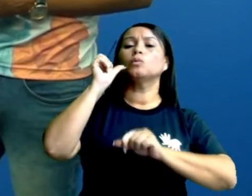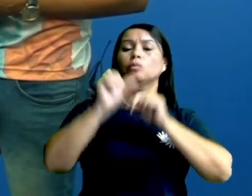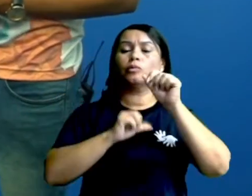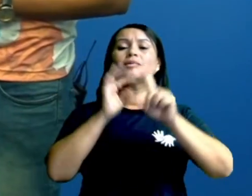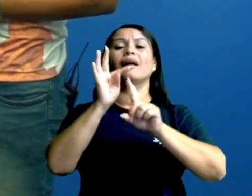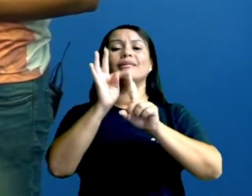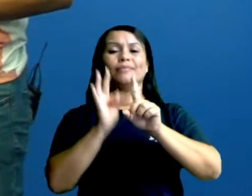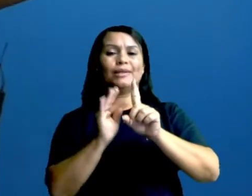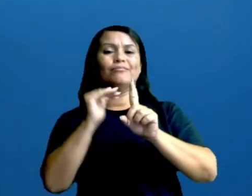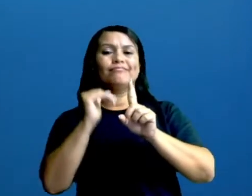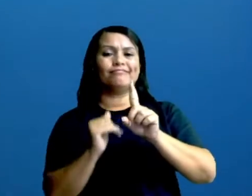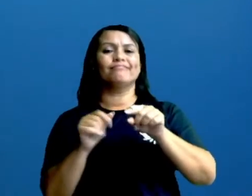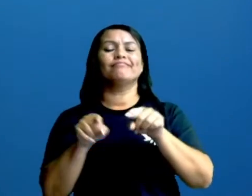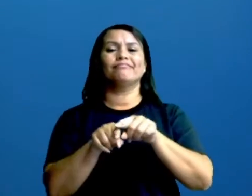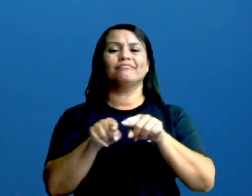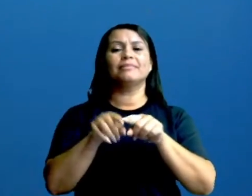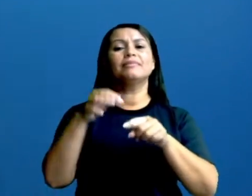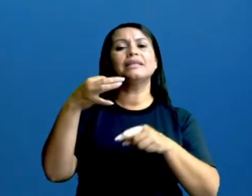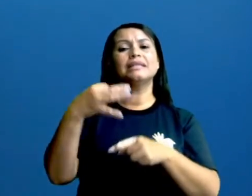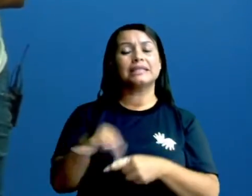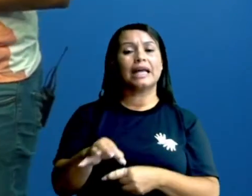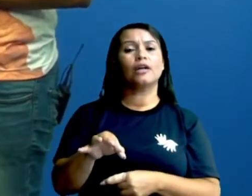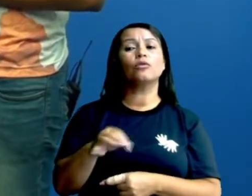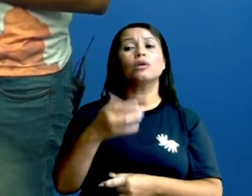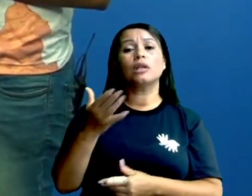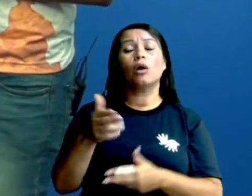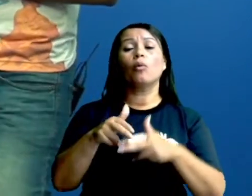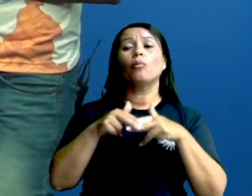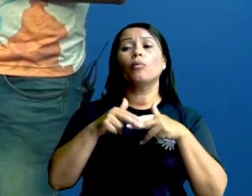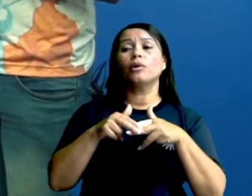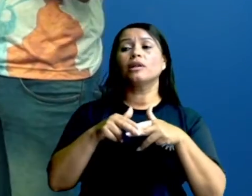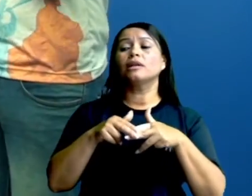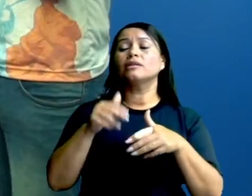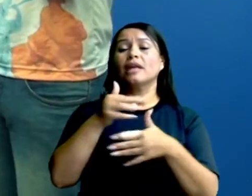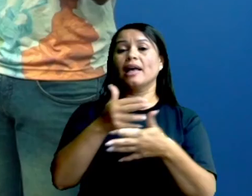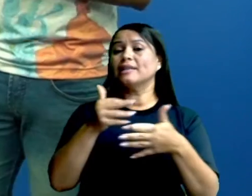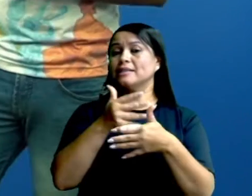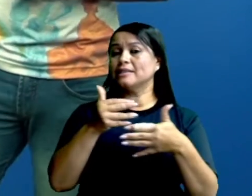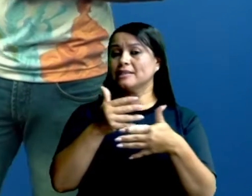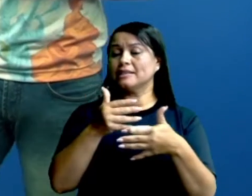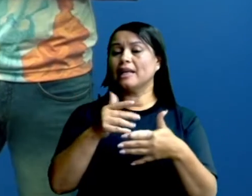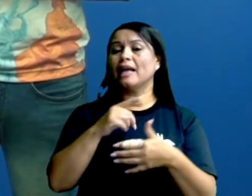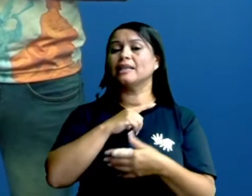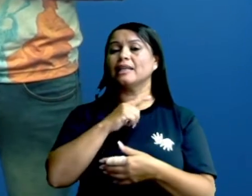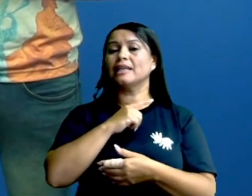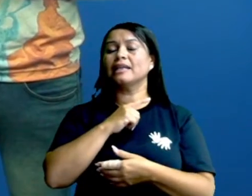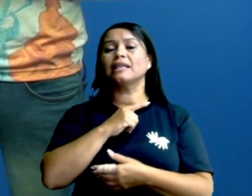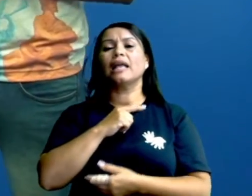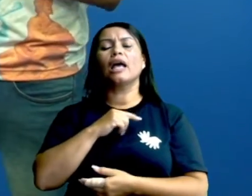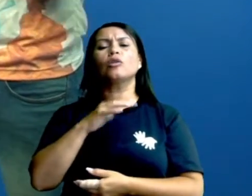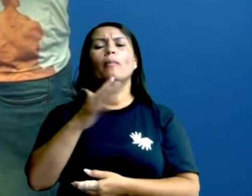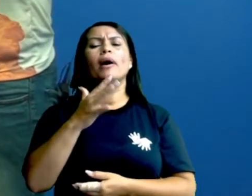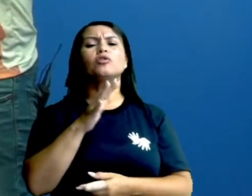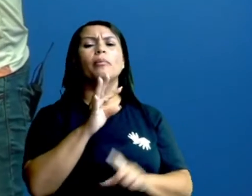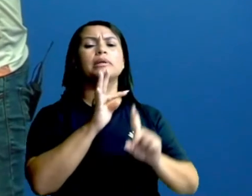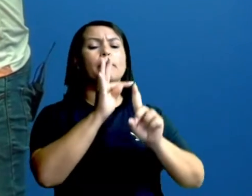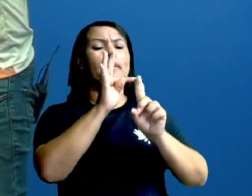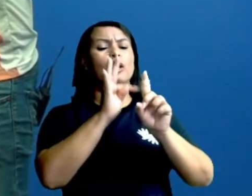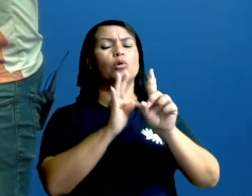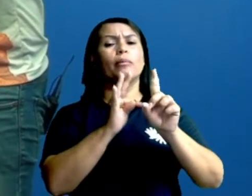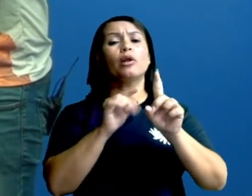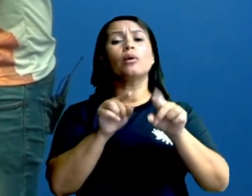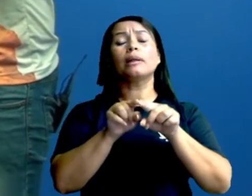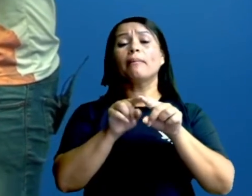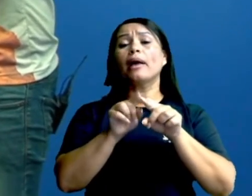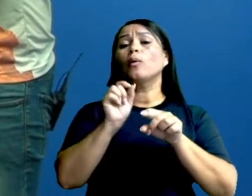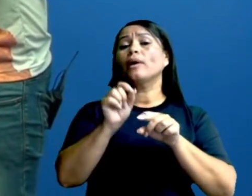ser mais baixa, tá bom? Então, Poços de Caldas, nesse caso aí, seria a cidade entre as 3 com uma média de temperatura menor, embora aqui em São Paulo